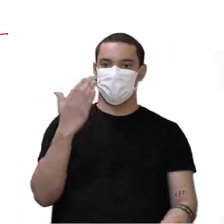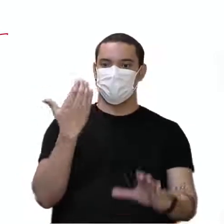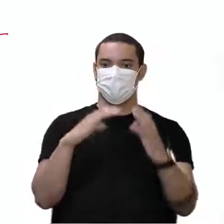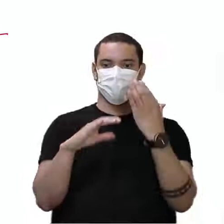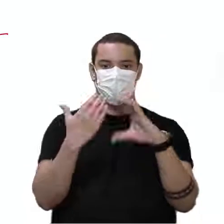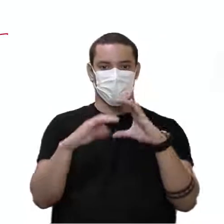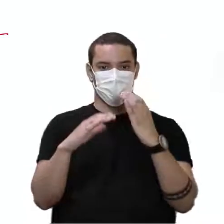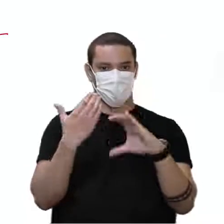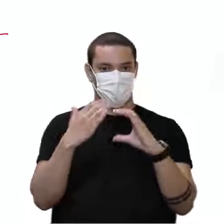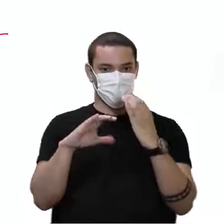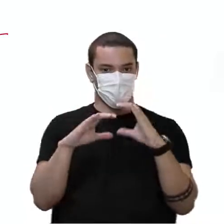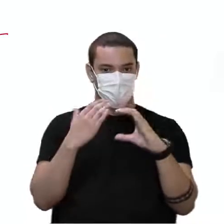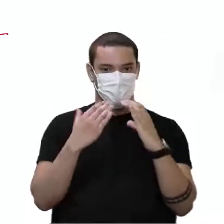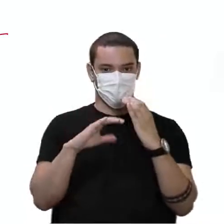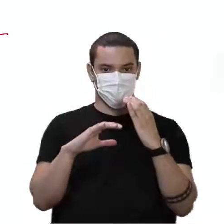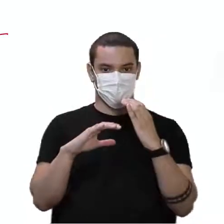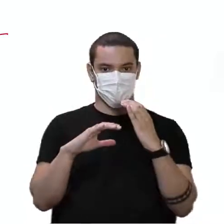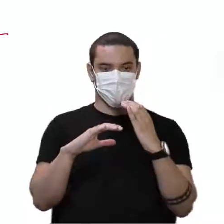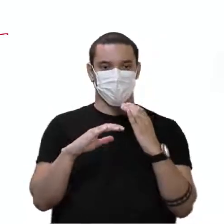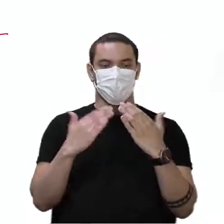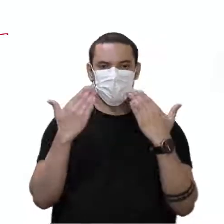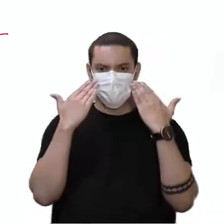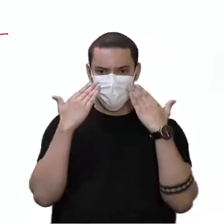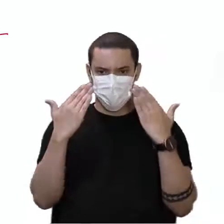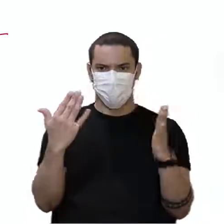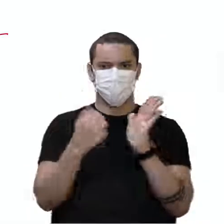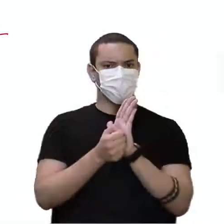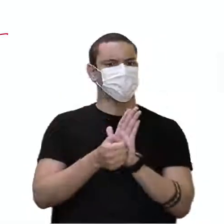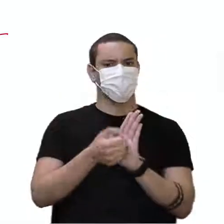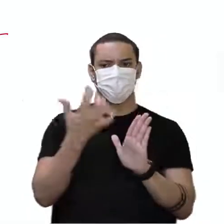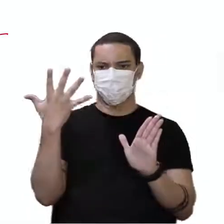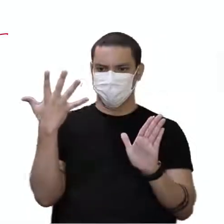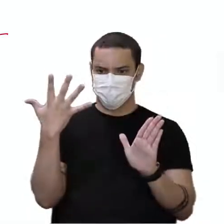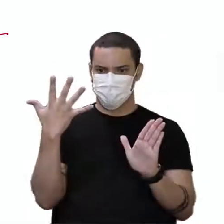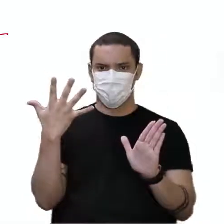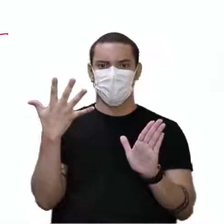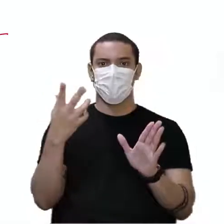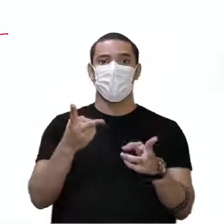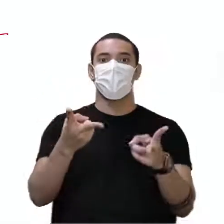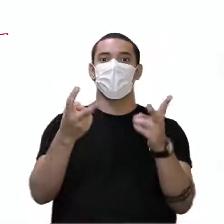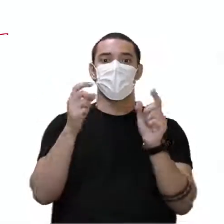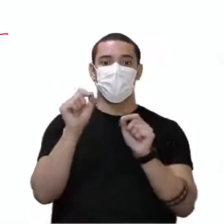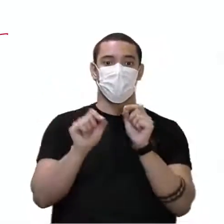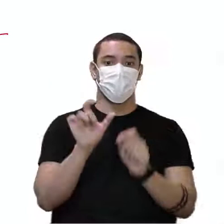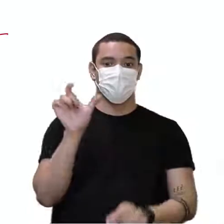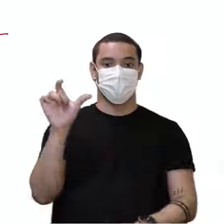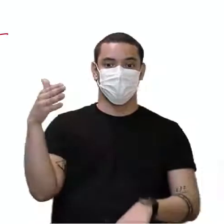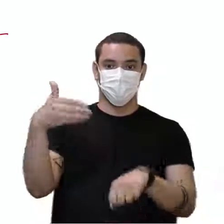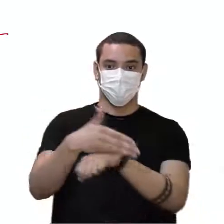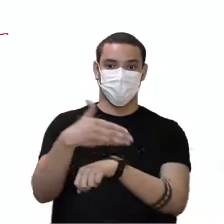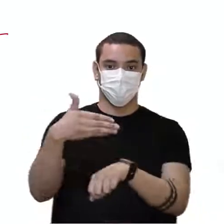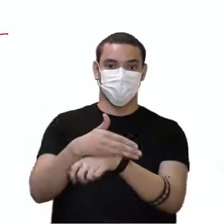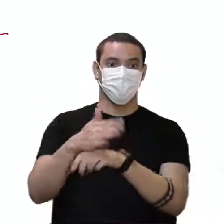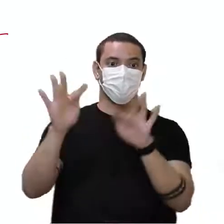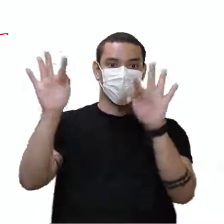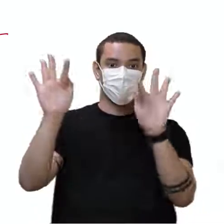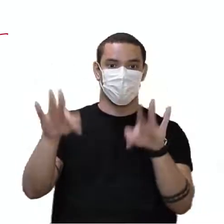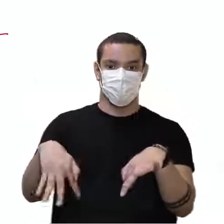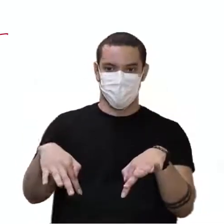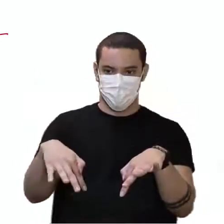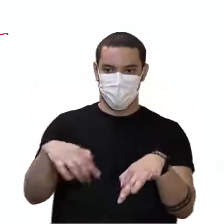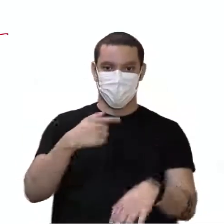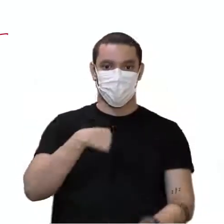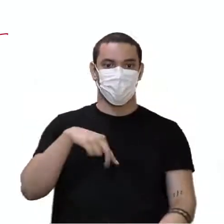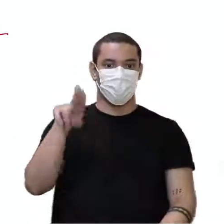né? Ele cantou em público muitas vezes. Perceba que a palavra de frequência ela fica lá no final. E aqui ele